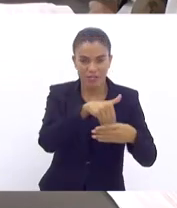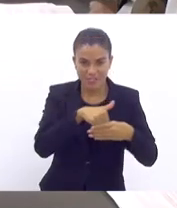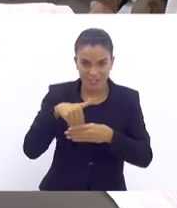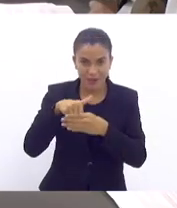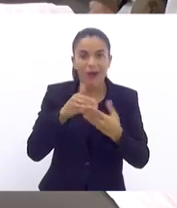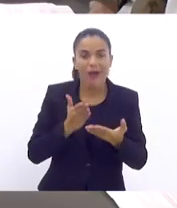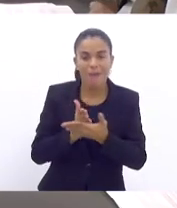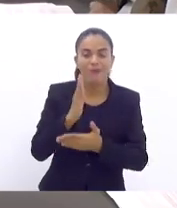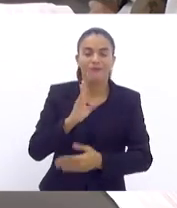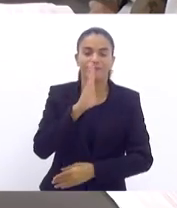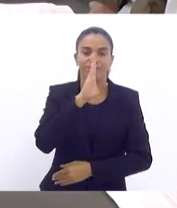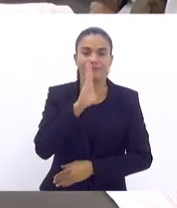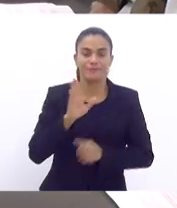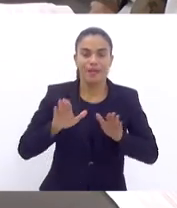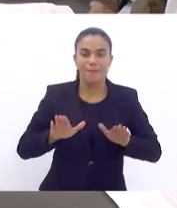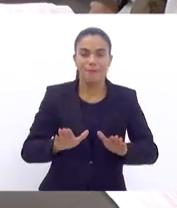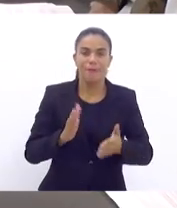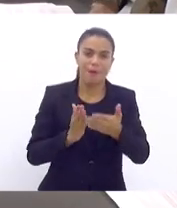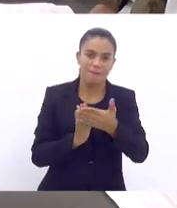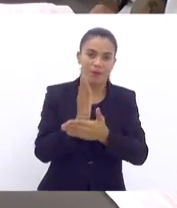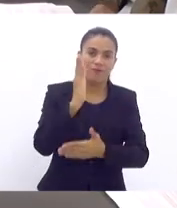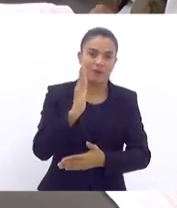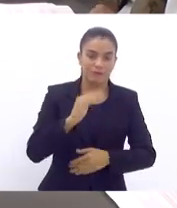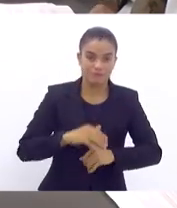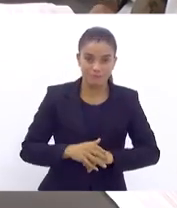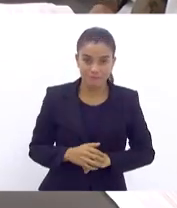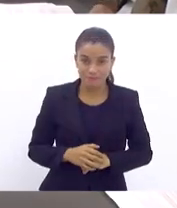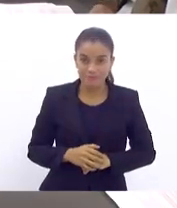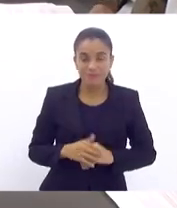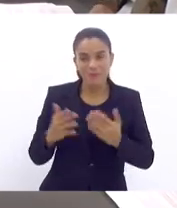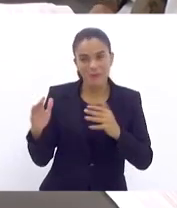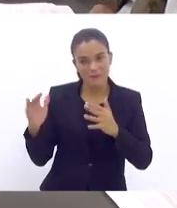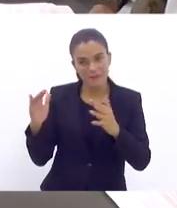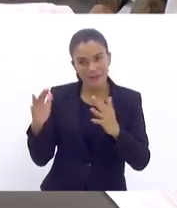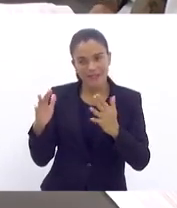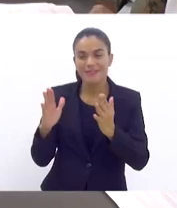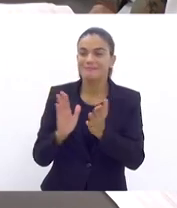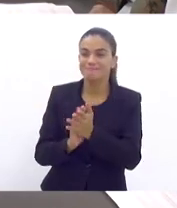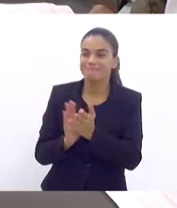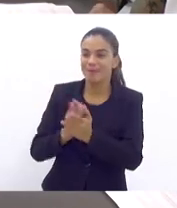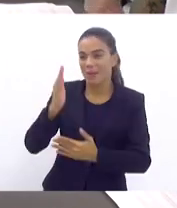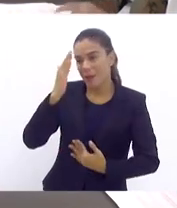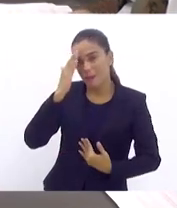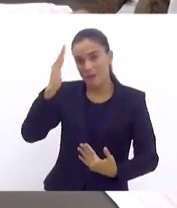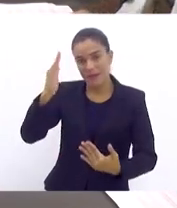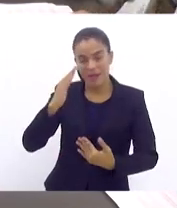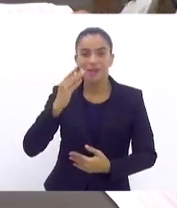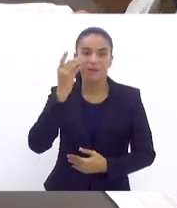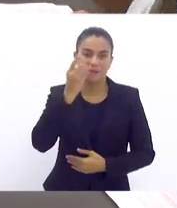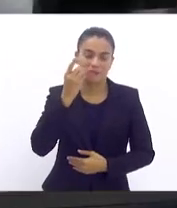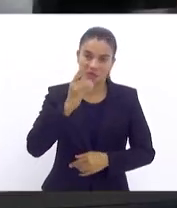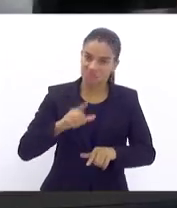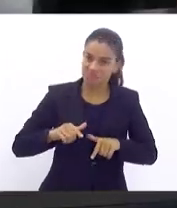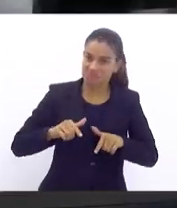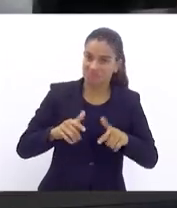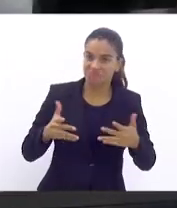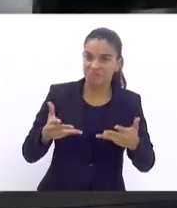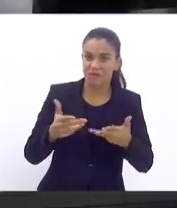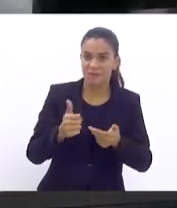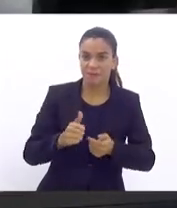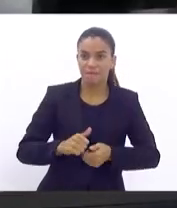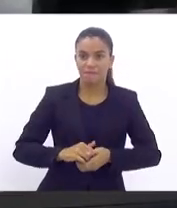senhores aprovado parabéns e obrigado deputado Carlos Smith grande iniciativa